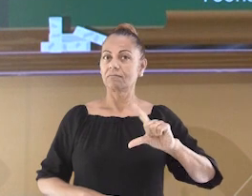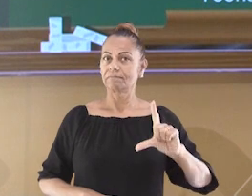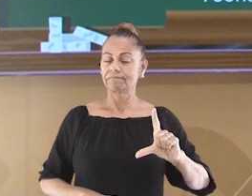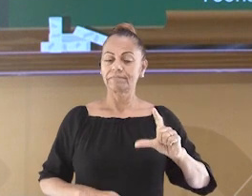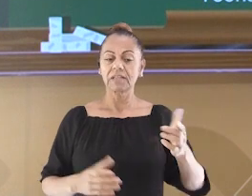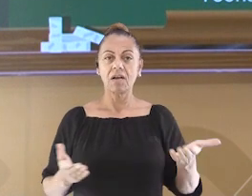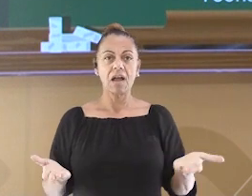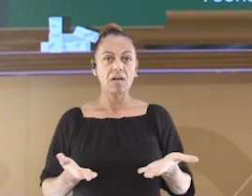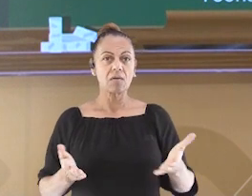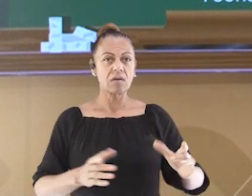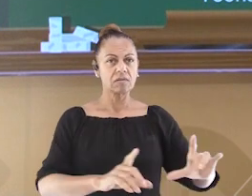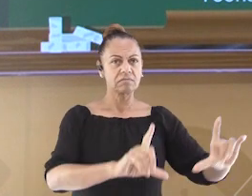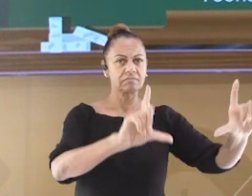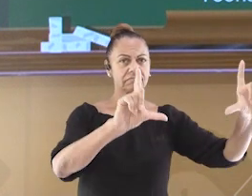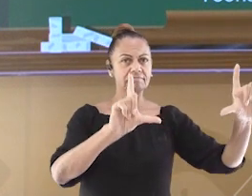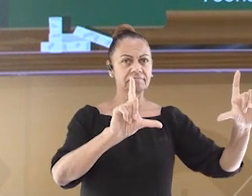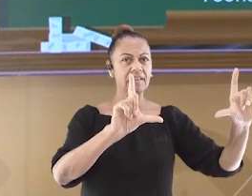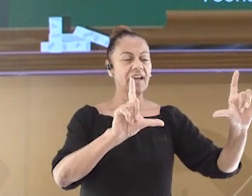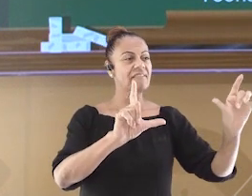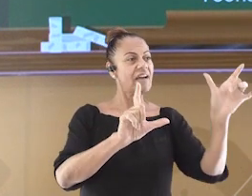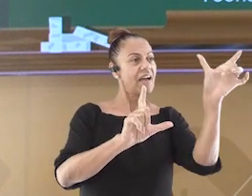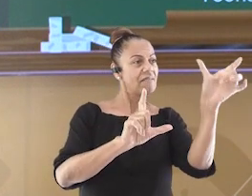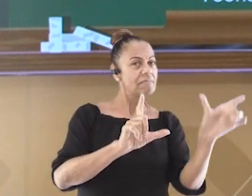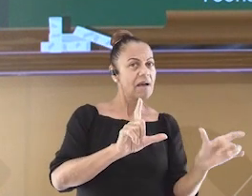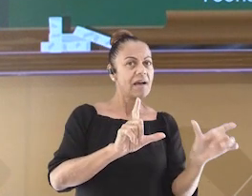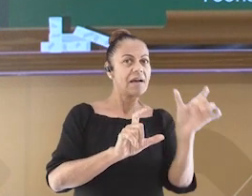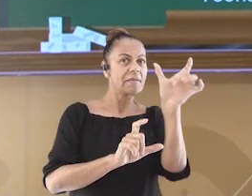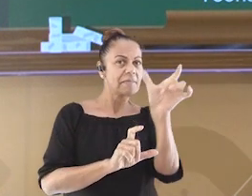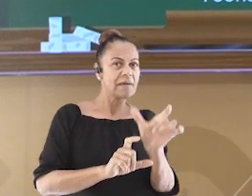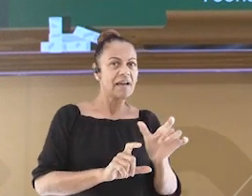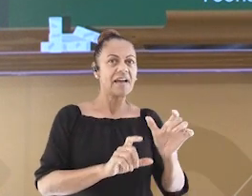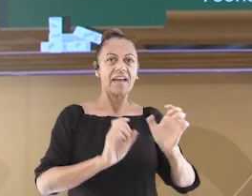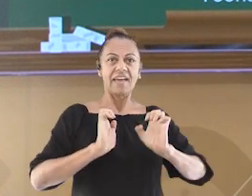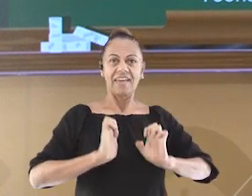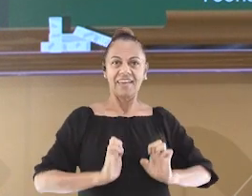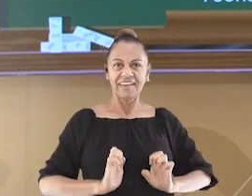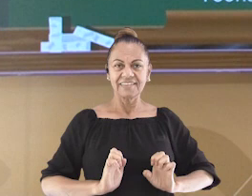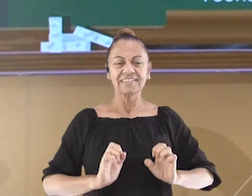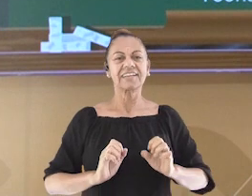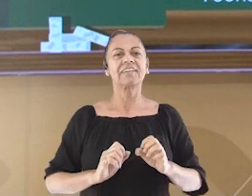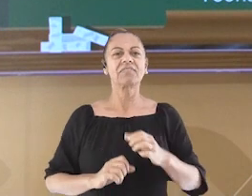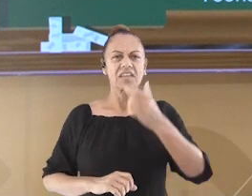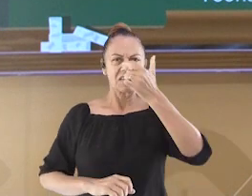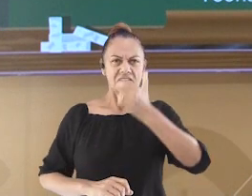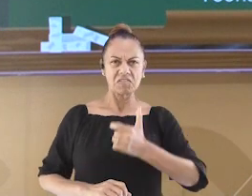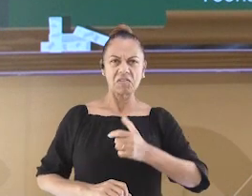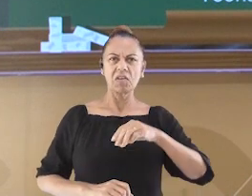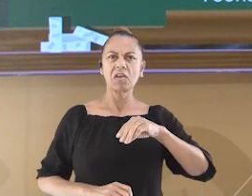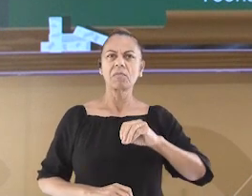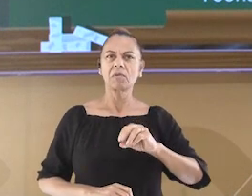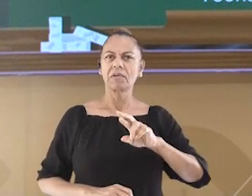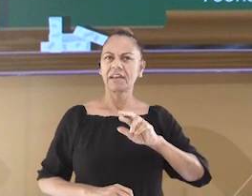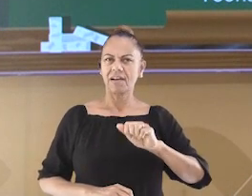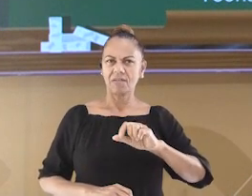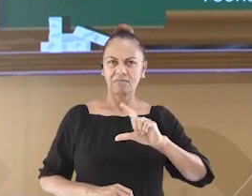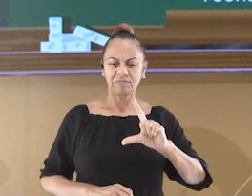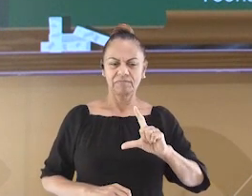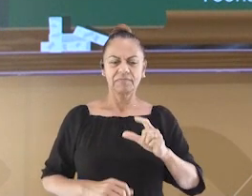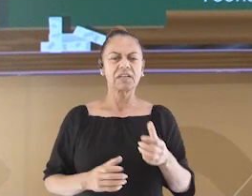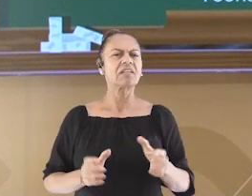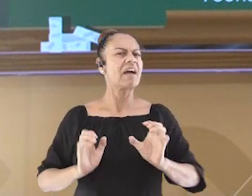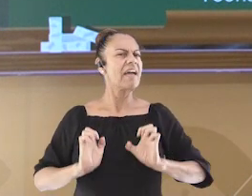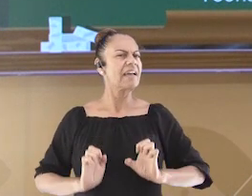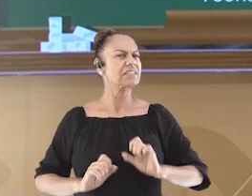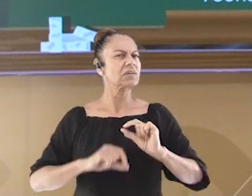moral. E podemos perceber em nosso painel a comparação entre ética e moral.